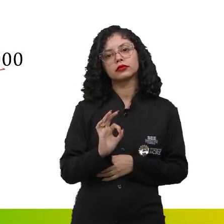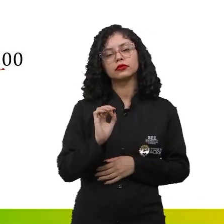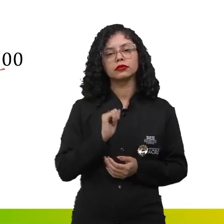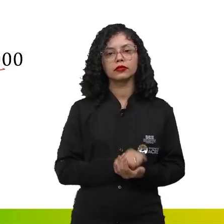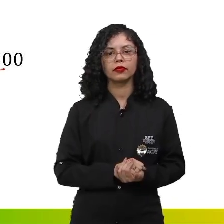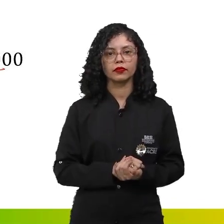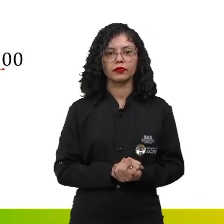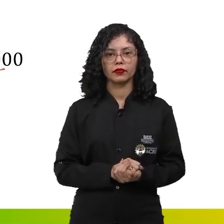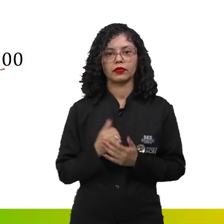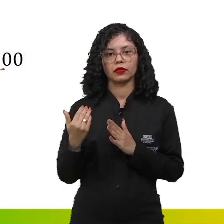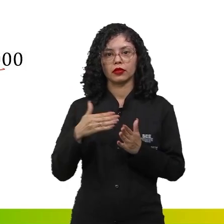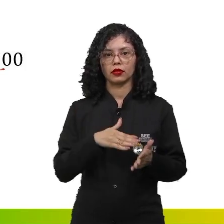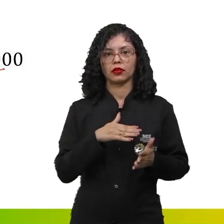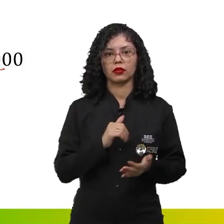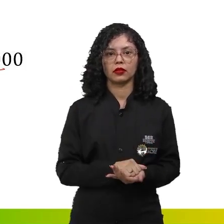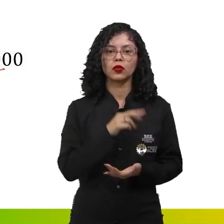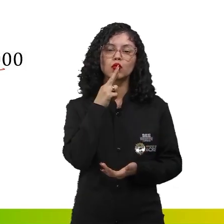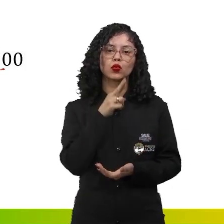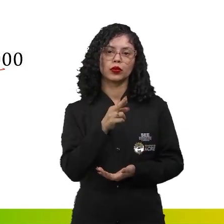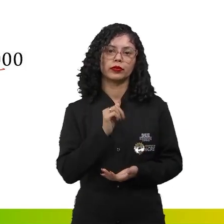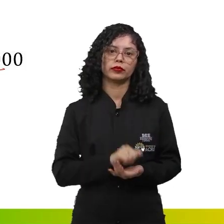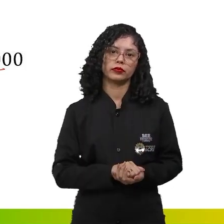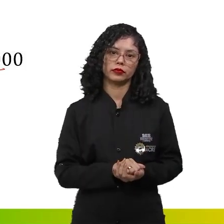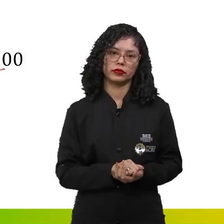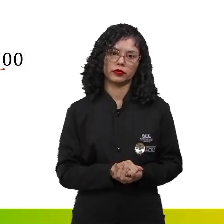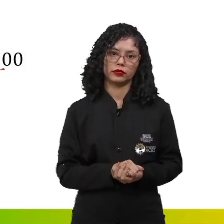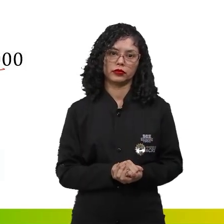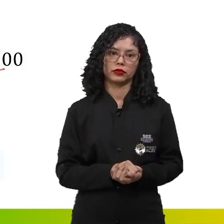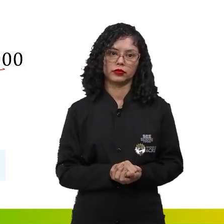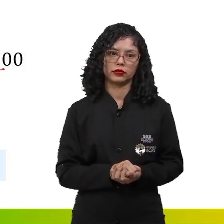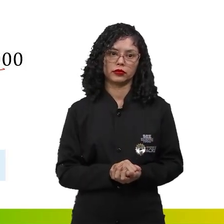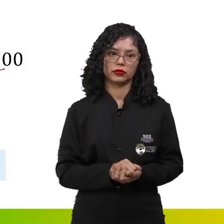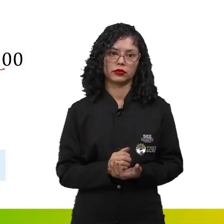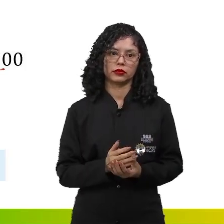eles, chegamos ao resultado de cada um.